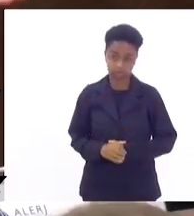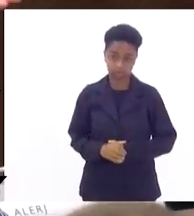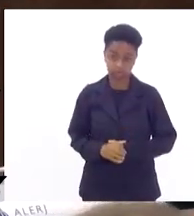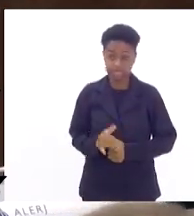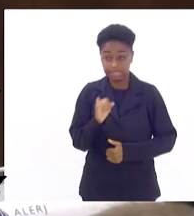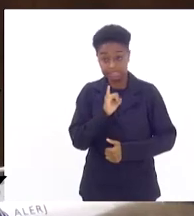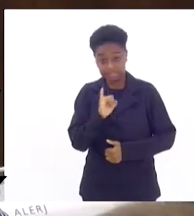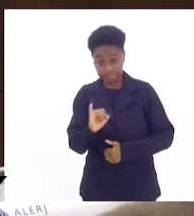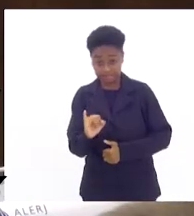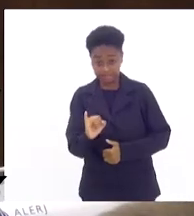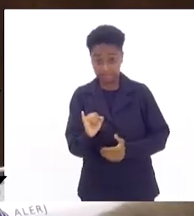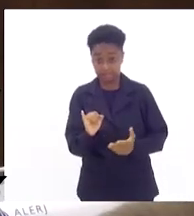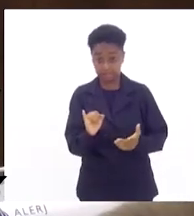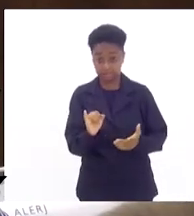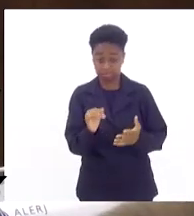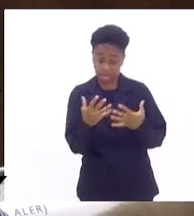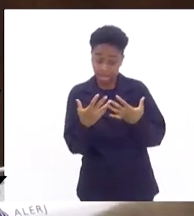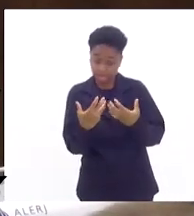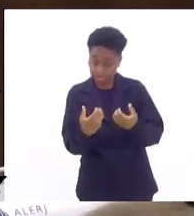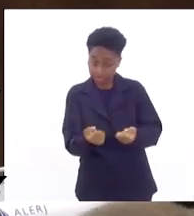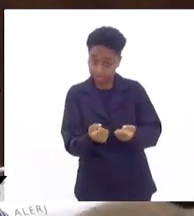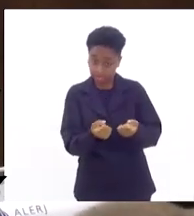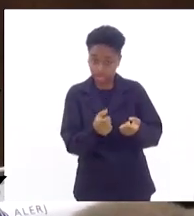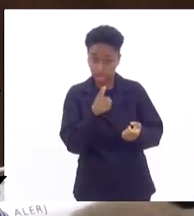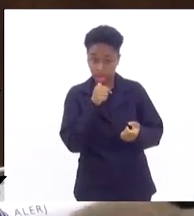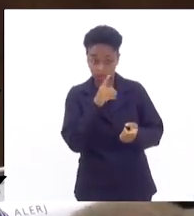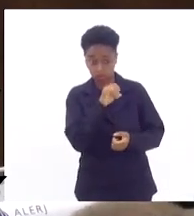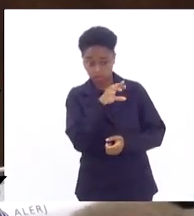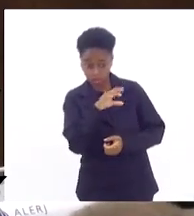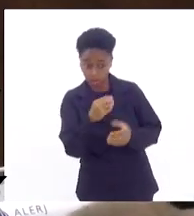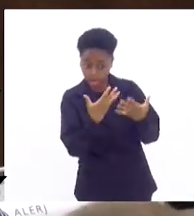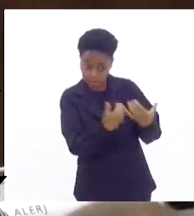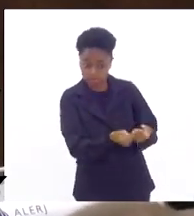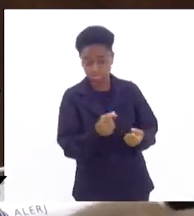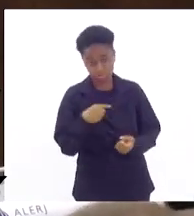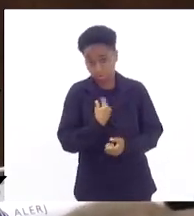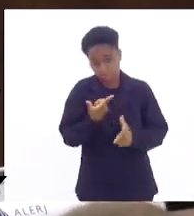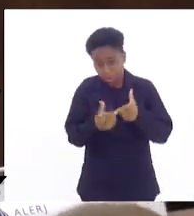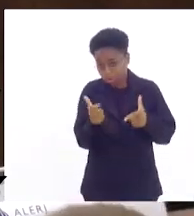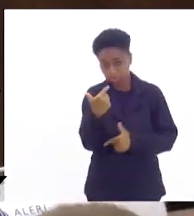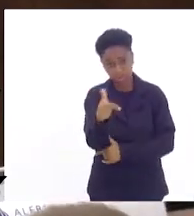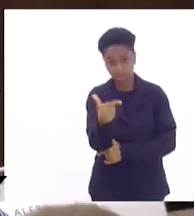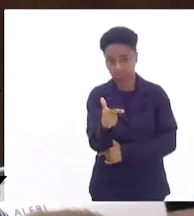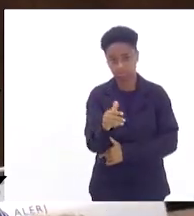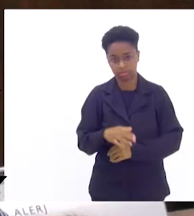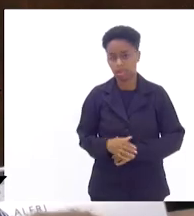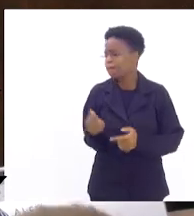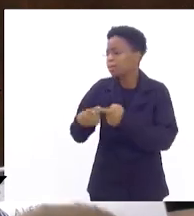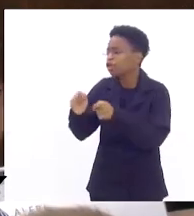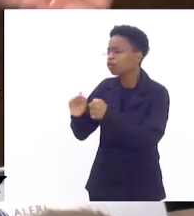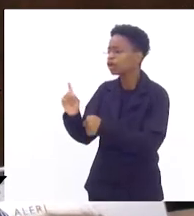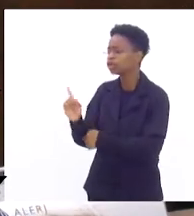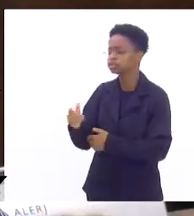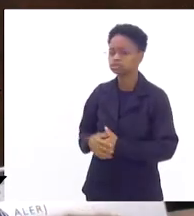Se for o caso de aderir à Águas do Rio, não teria problema nenhum também para nós. Mas por que não foi feito